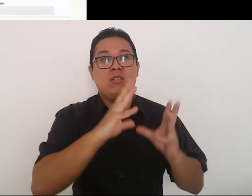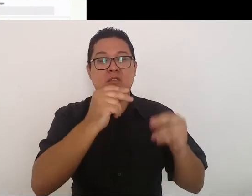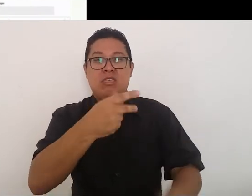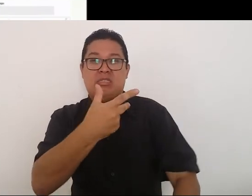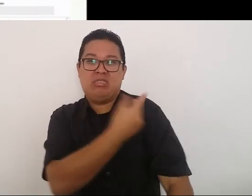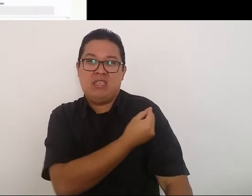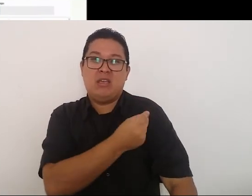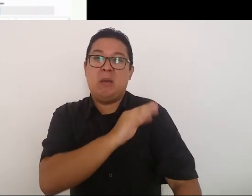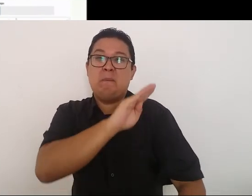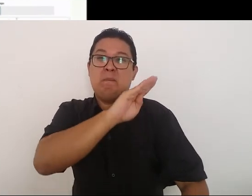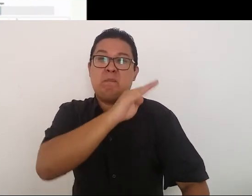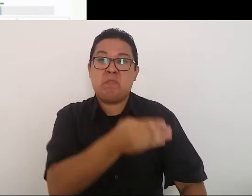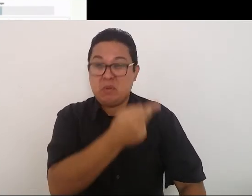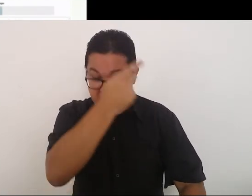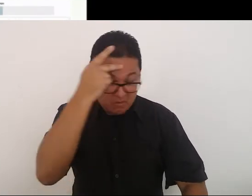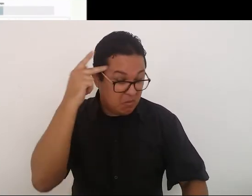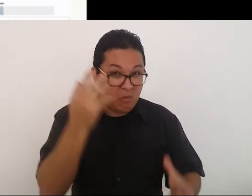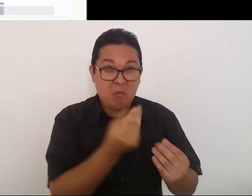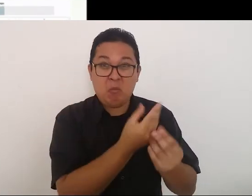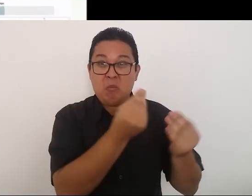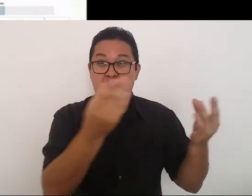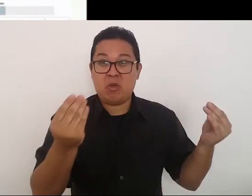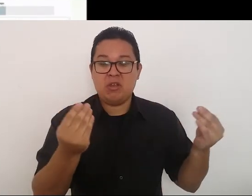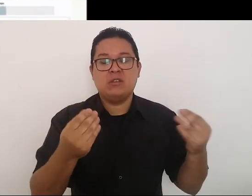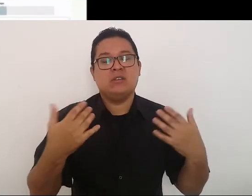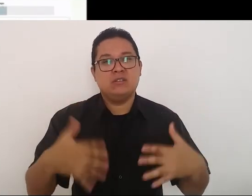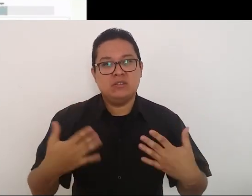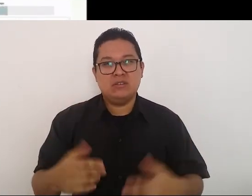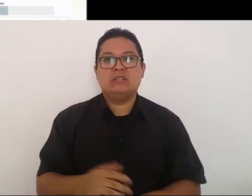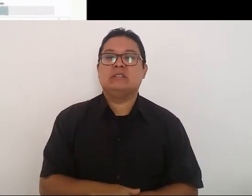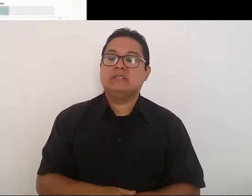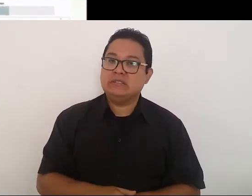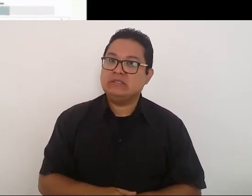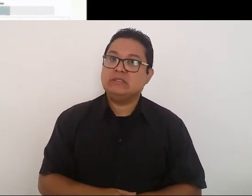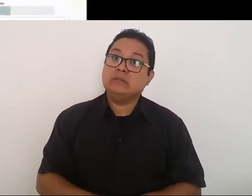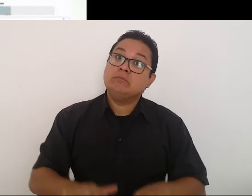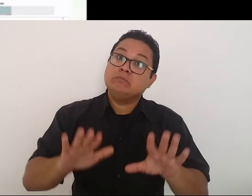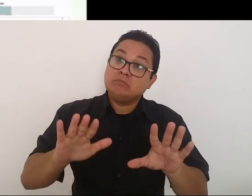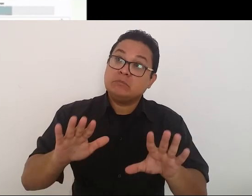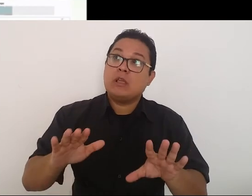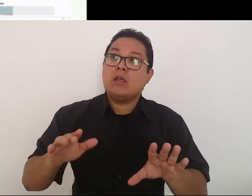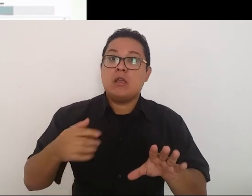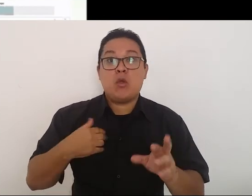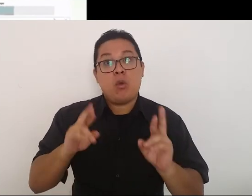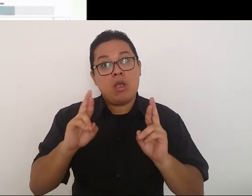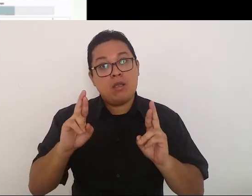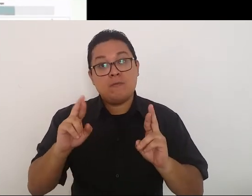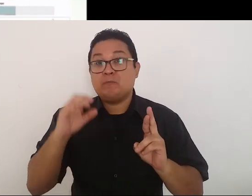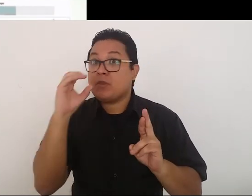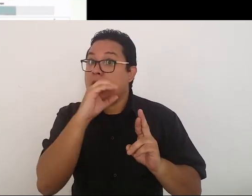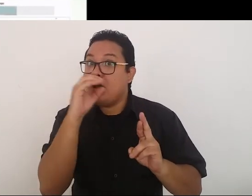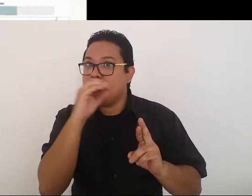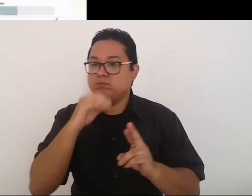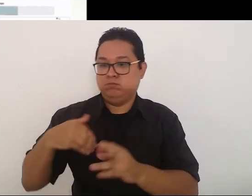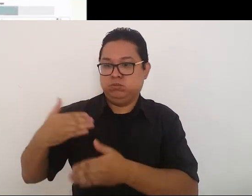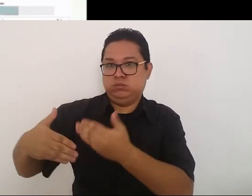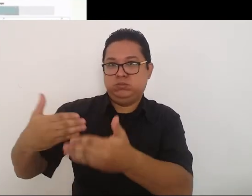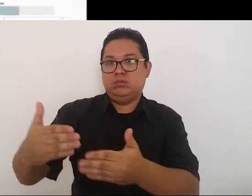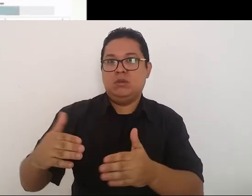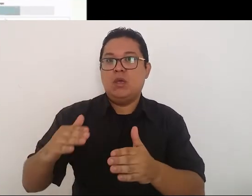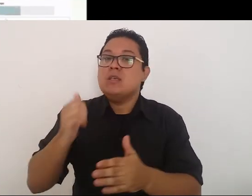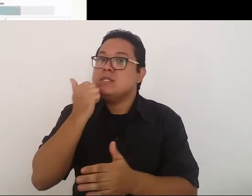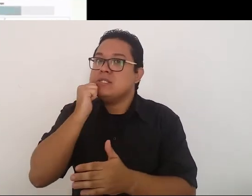demorar, né? Provavelmente vamos ver o tempo recorde disso. Tempo recorde, assim espero.